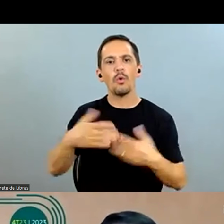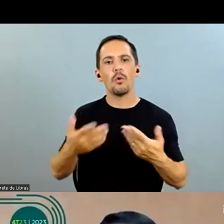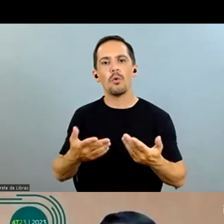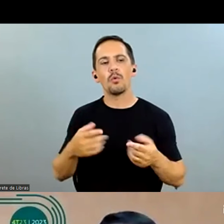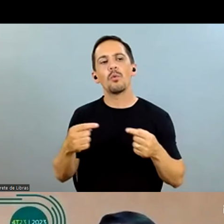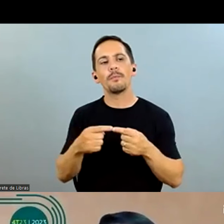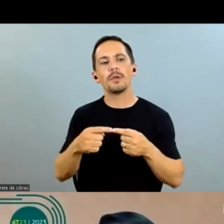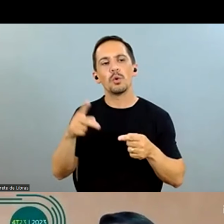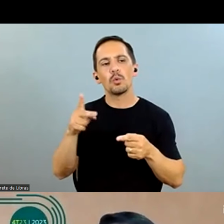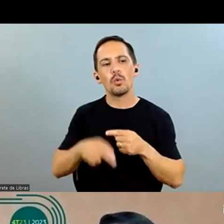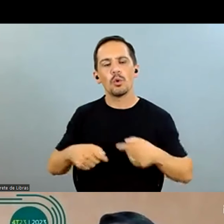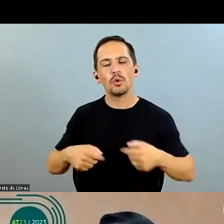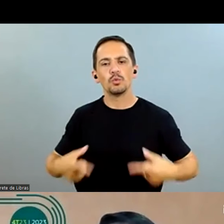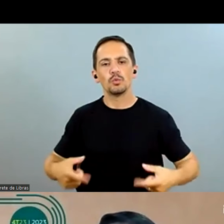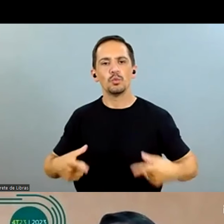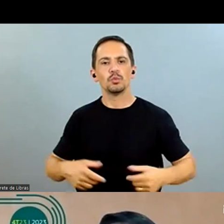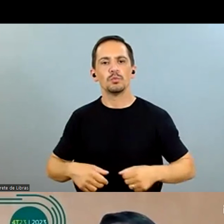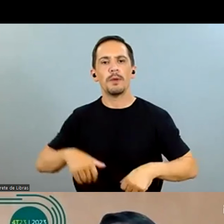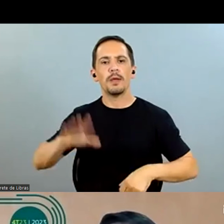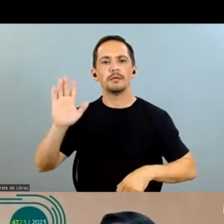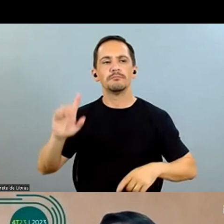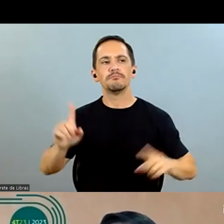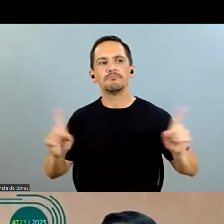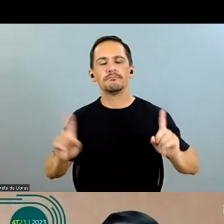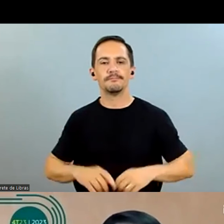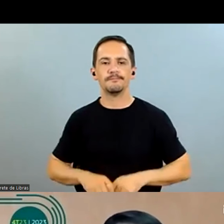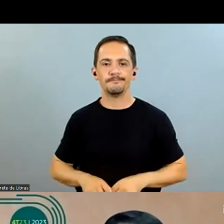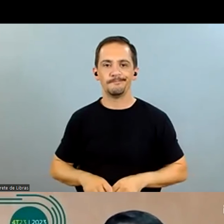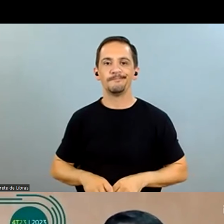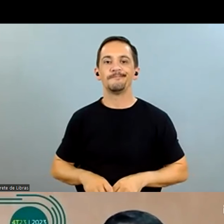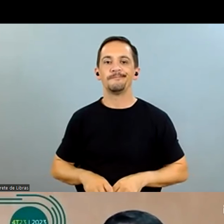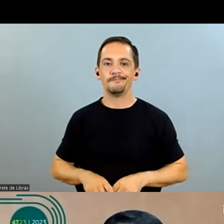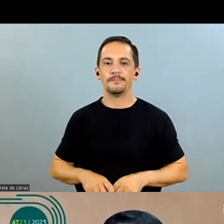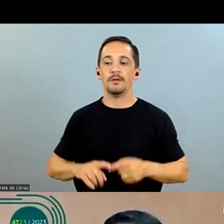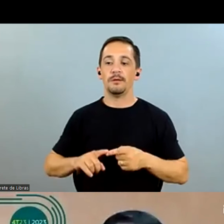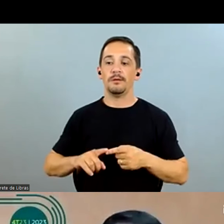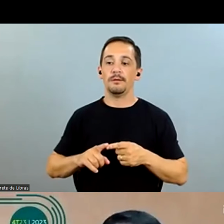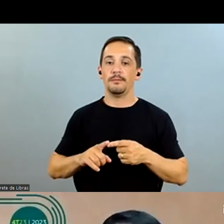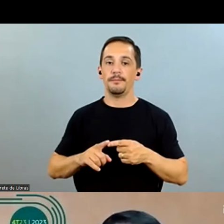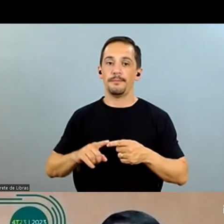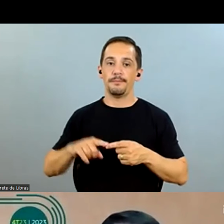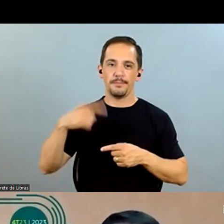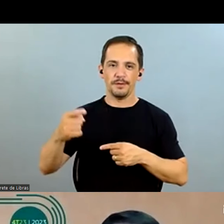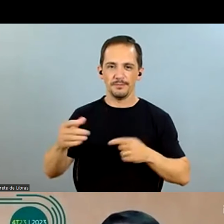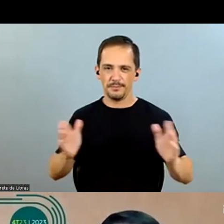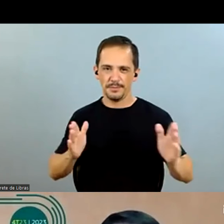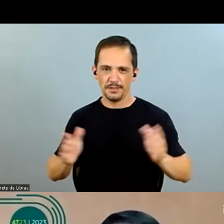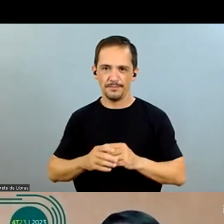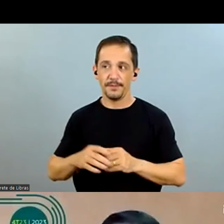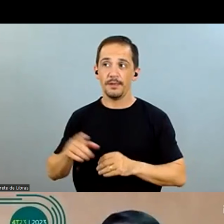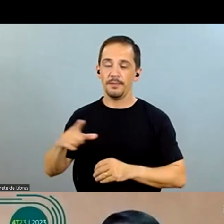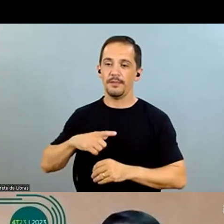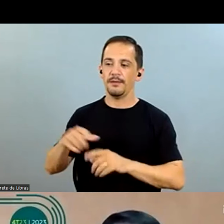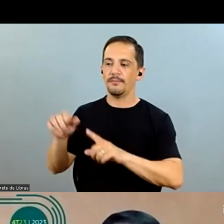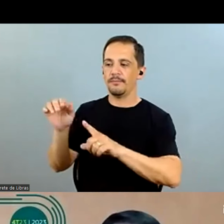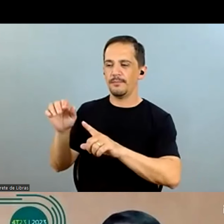estamos como eu falei nós estamos concebendo o próximo ciclo né Nós temos eh a plataforma Gaia que ela tem um conceito